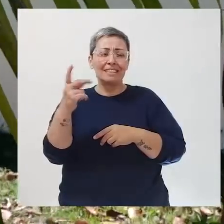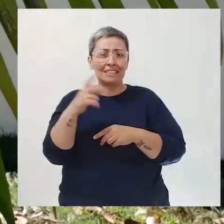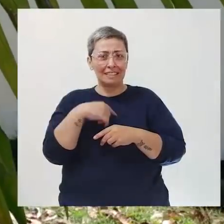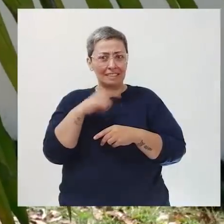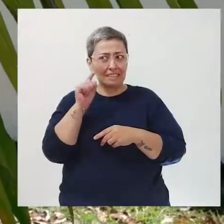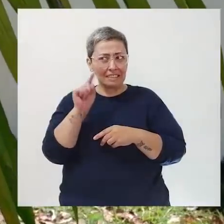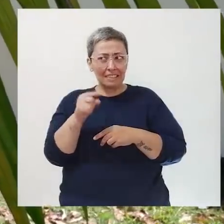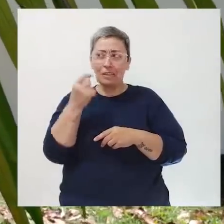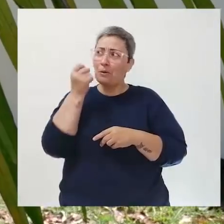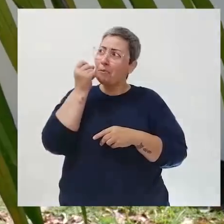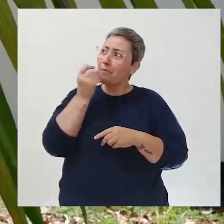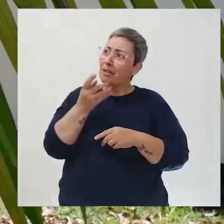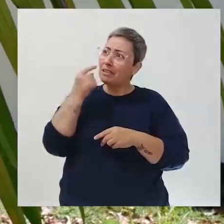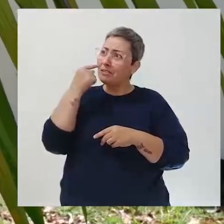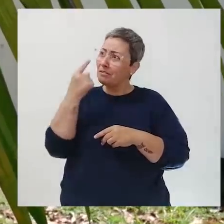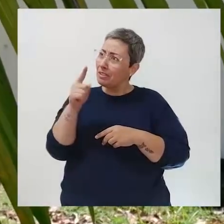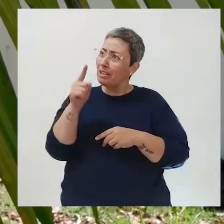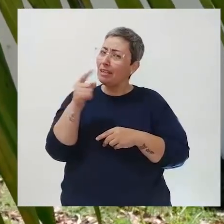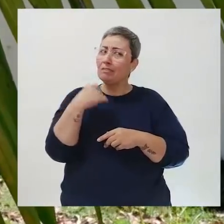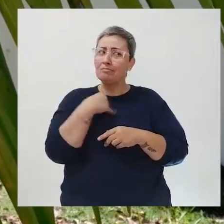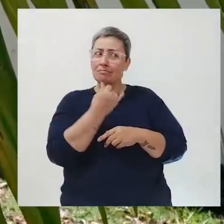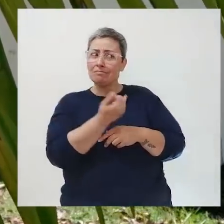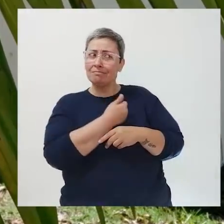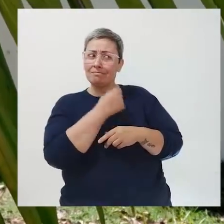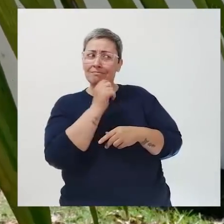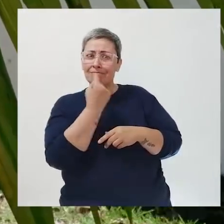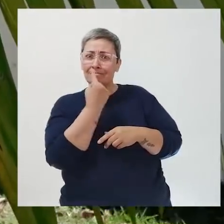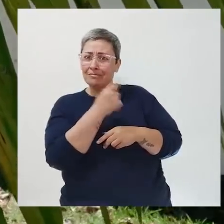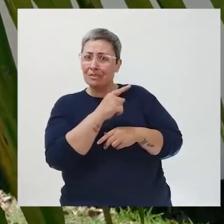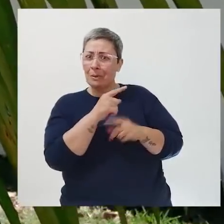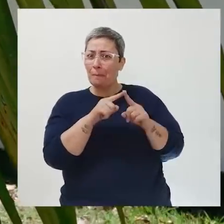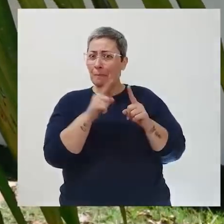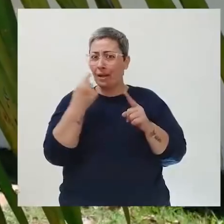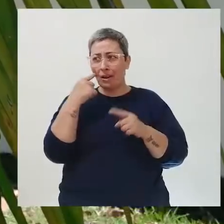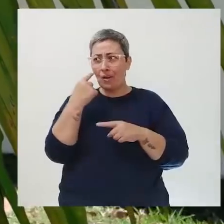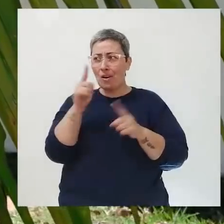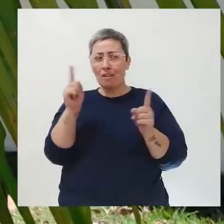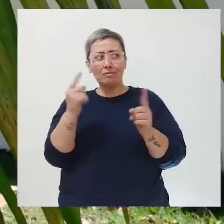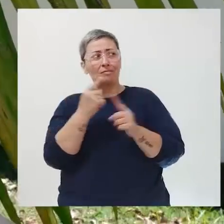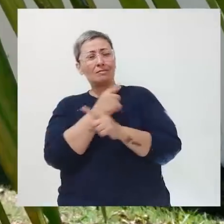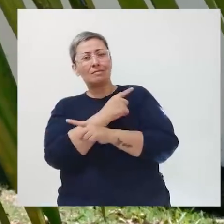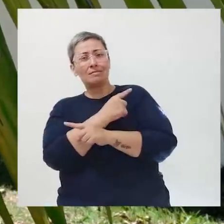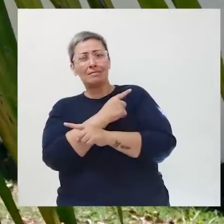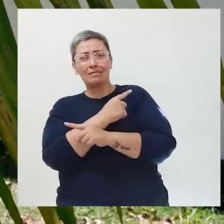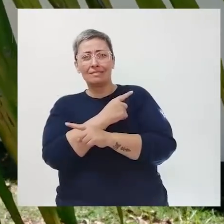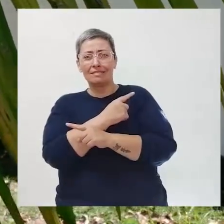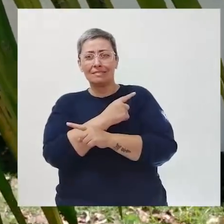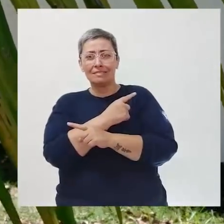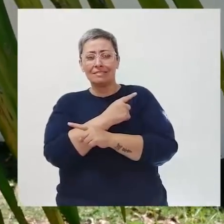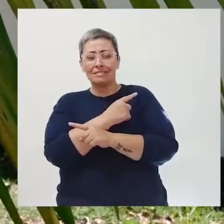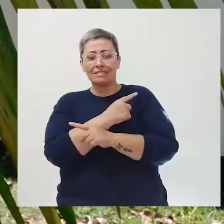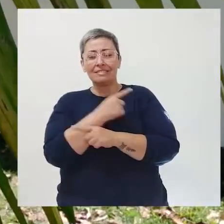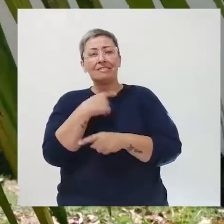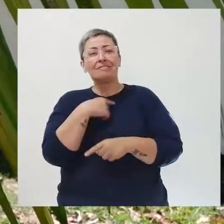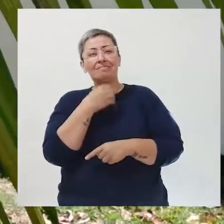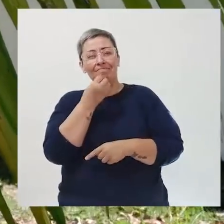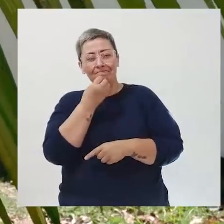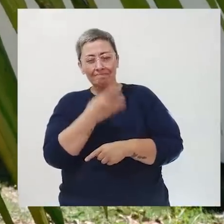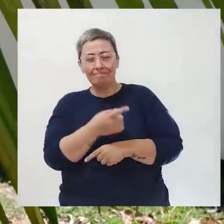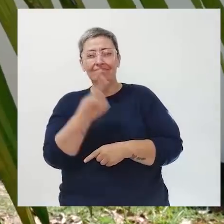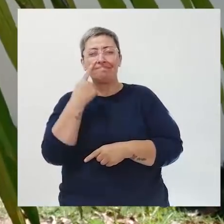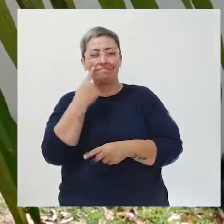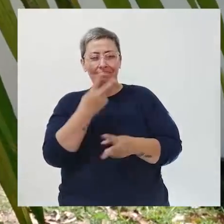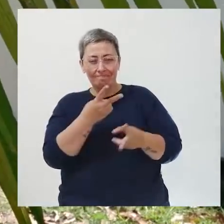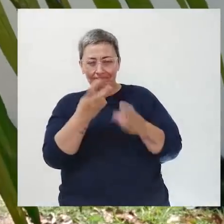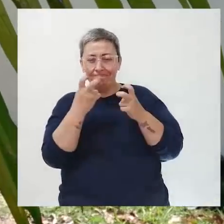Bem te vi diz que viu, mas olhava para o outro lado. Bem que eu